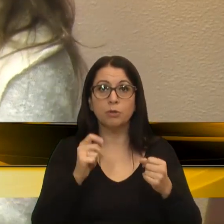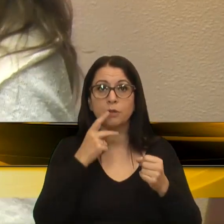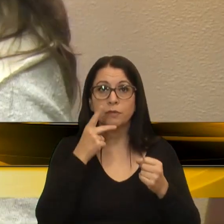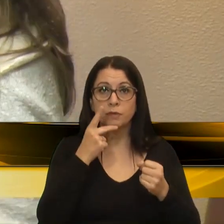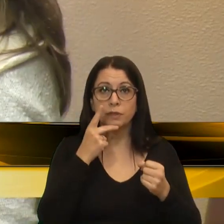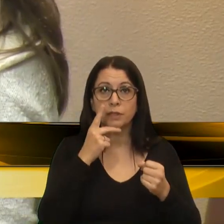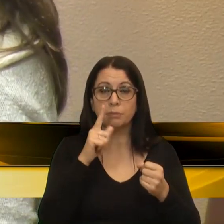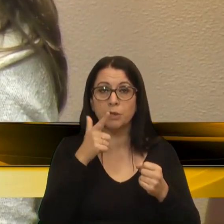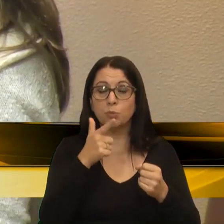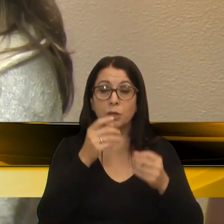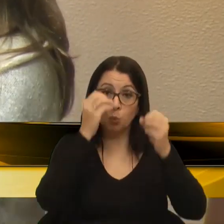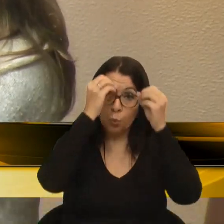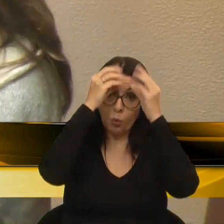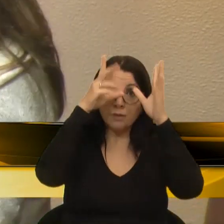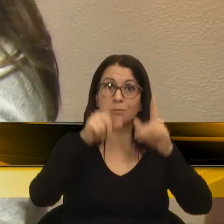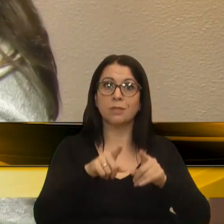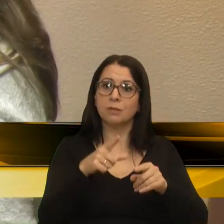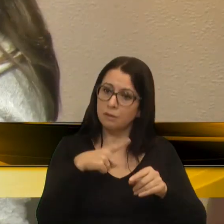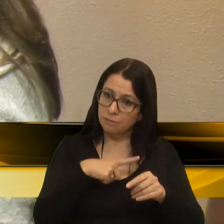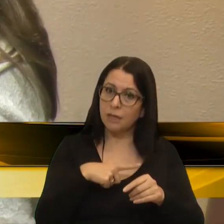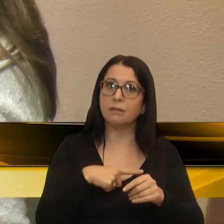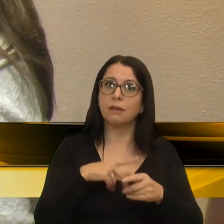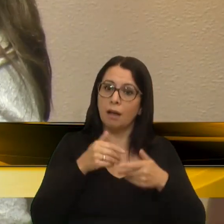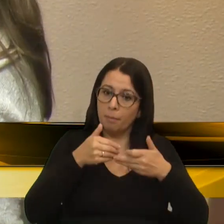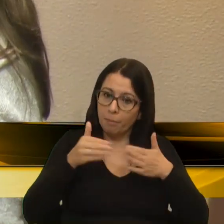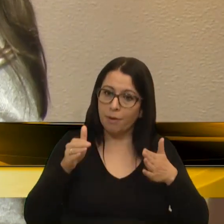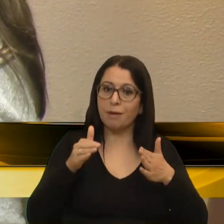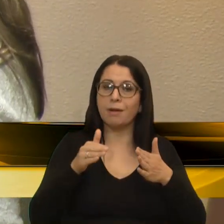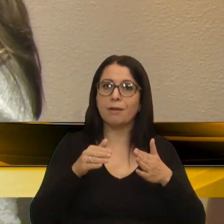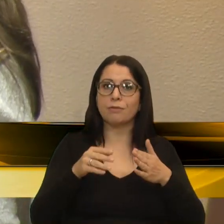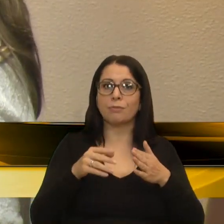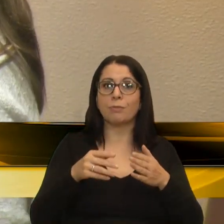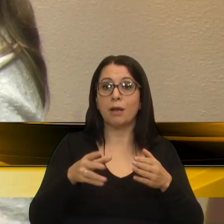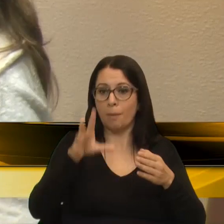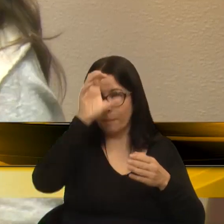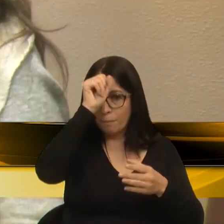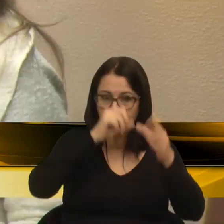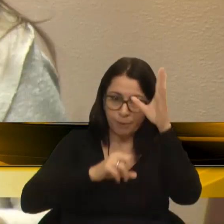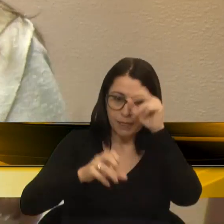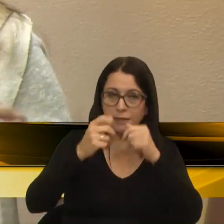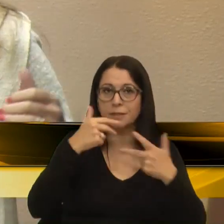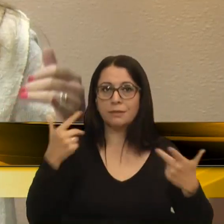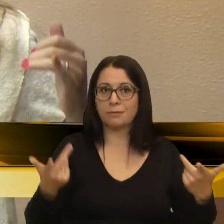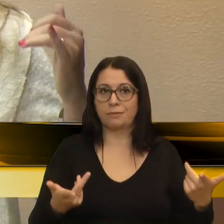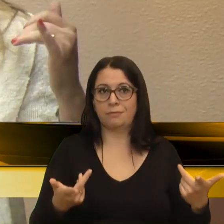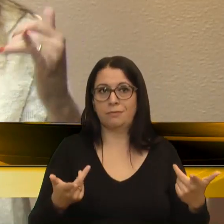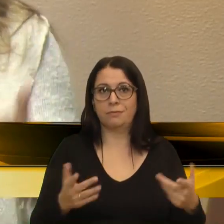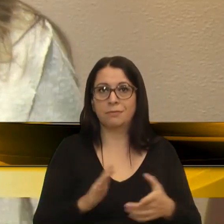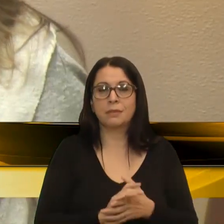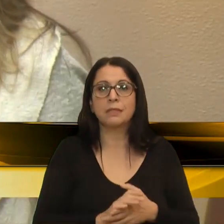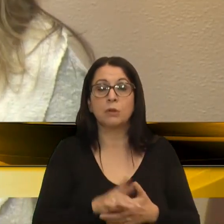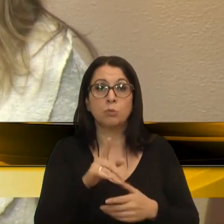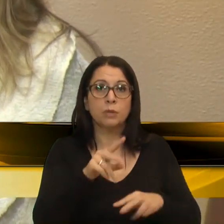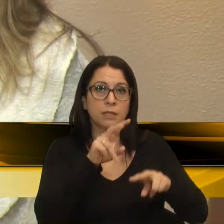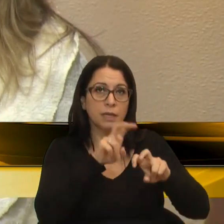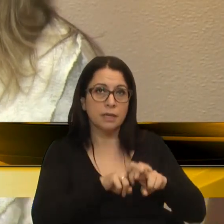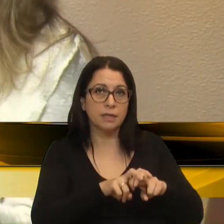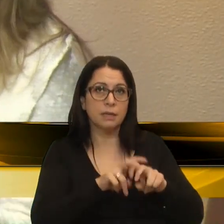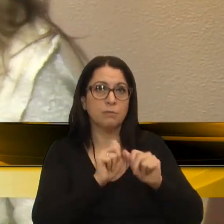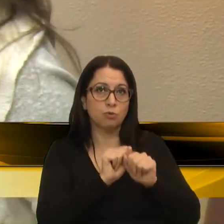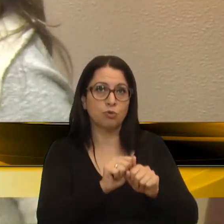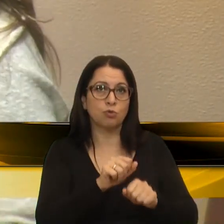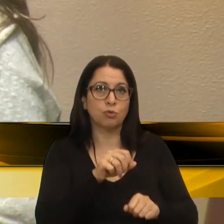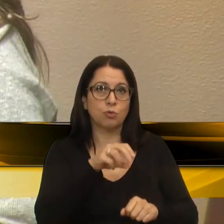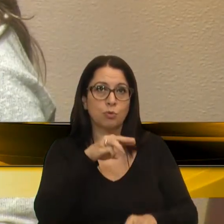falando, mas não tem o conhecimento, e a gente tem que estar aberto para esse conhecimento, né? O momento que sentamos com a Samai